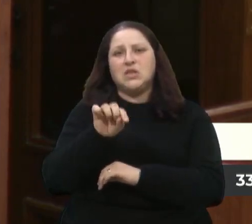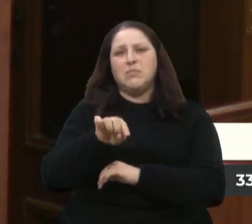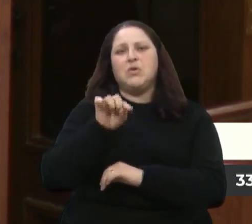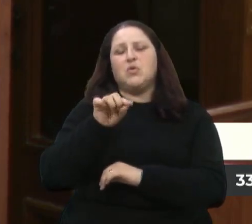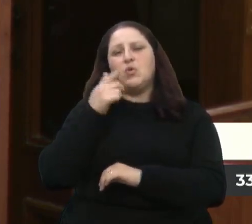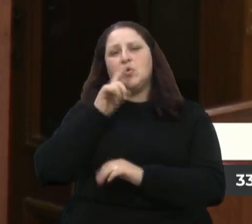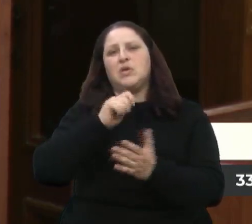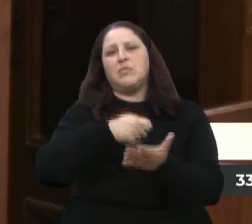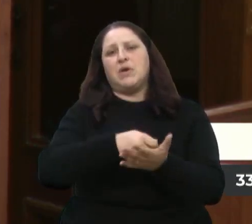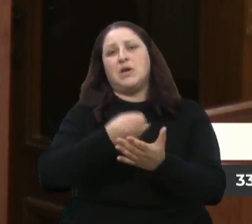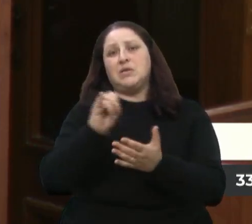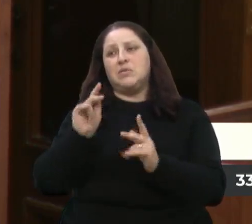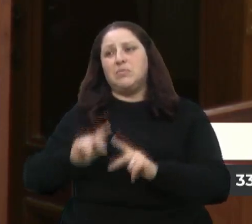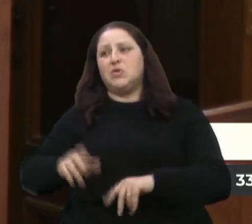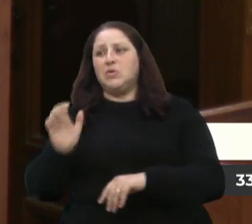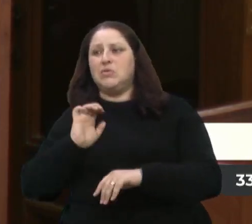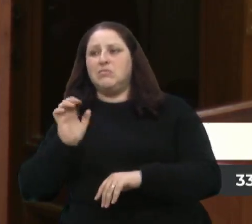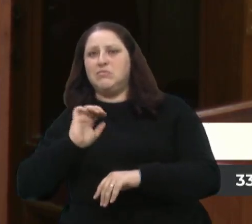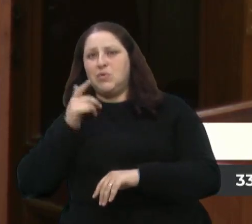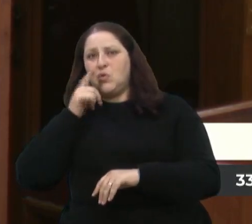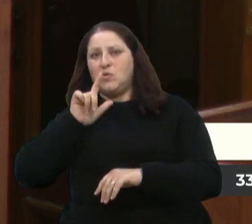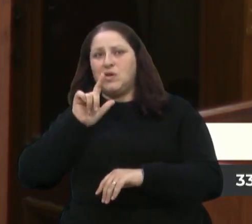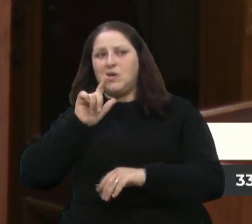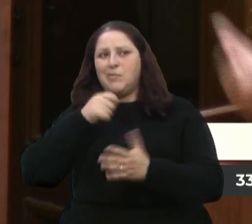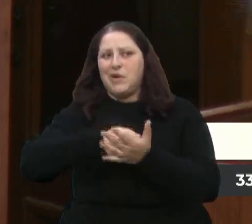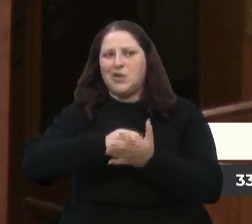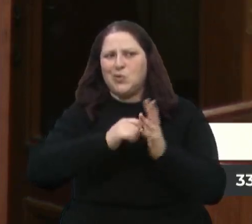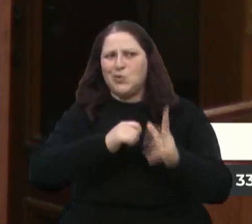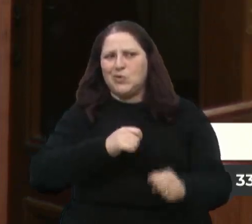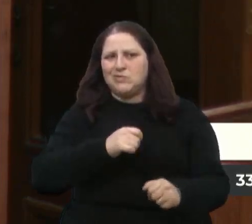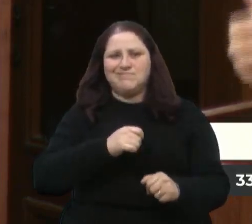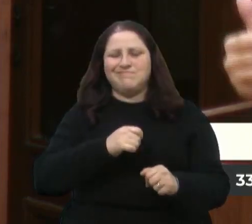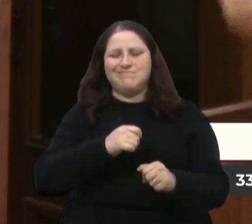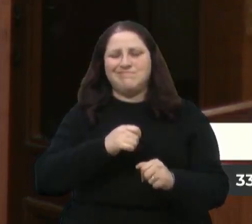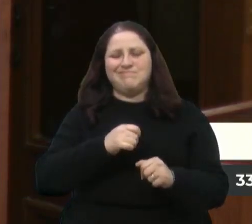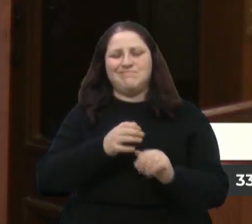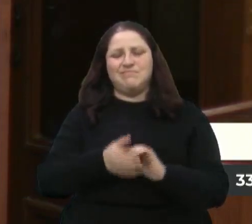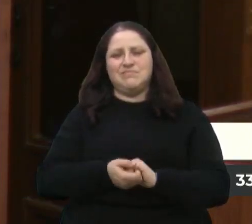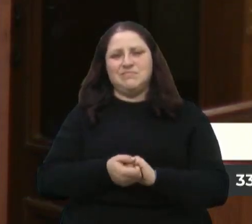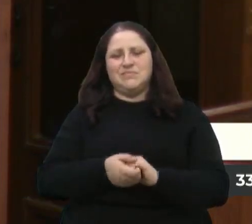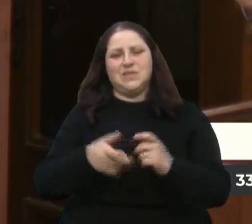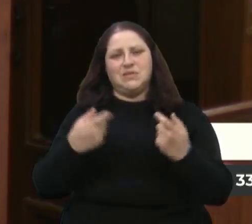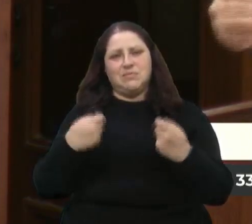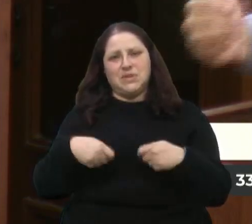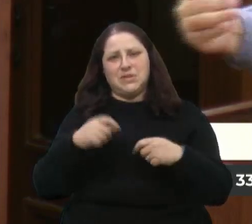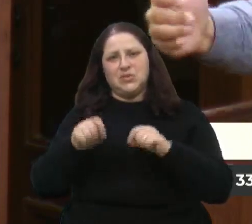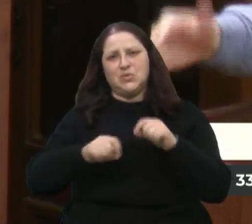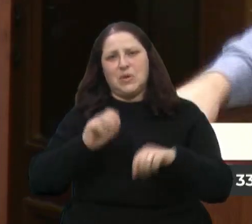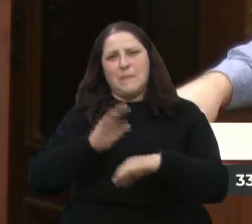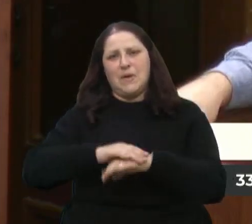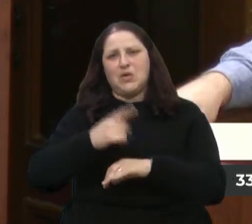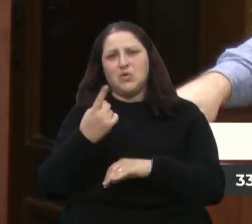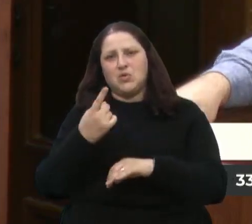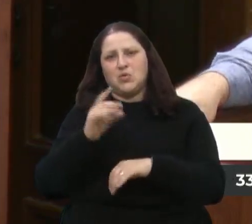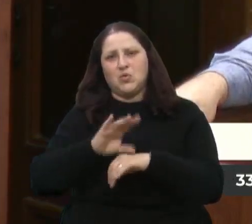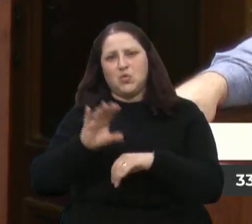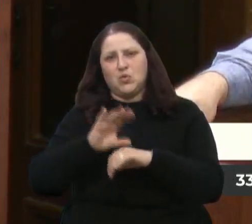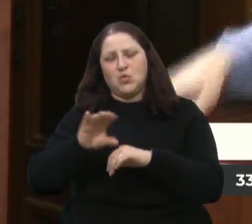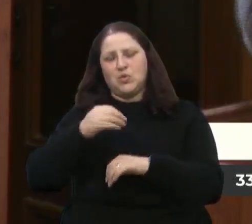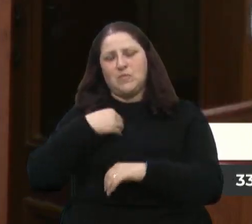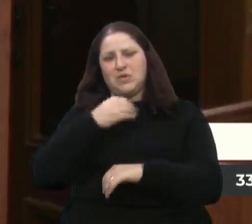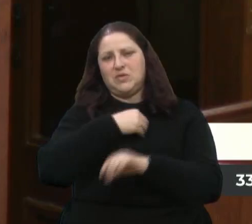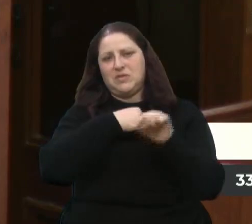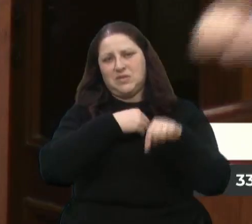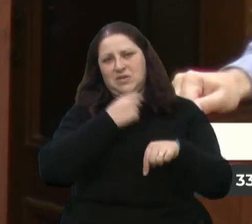condições não consegue pagar. E caberia mais um curso de medicina em